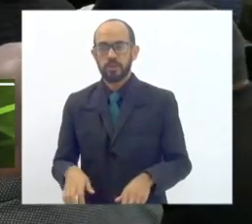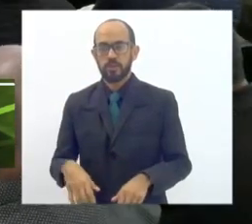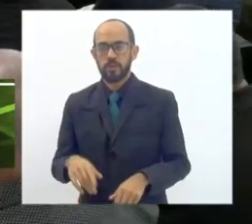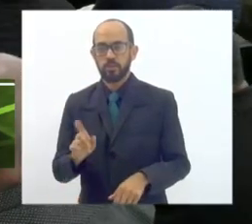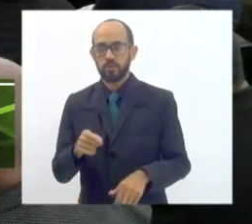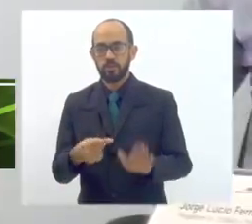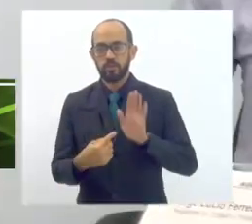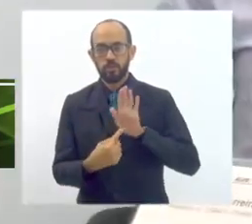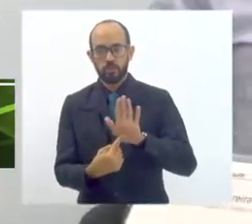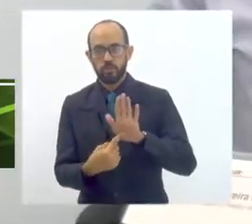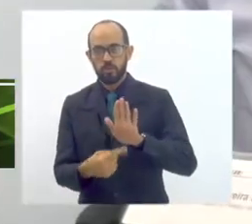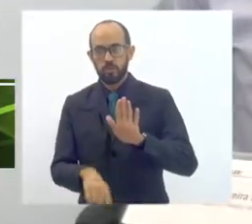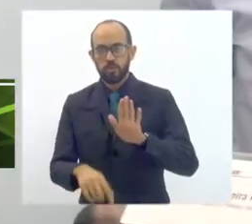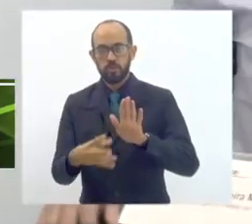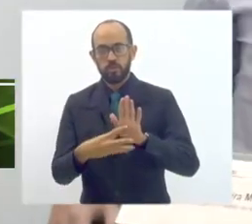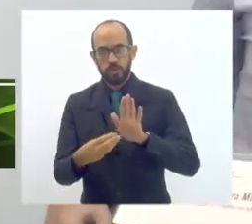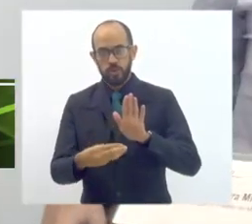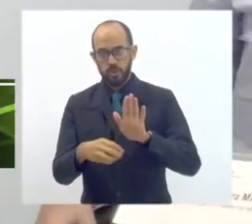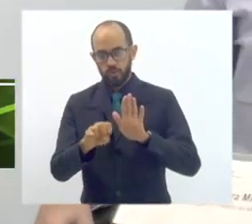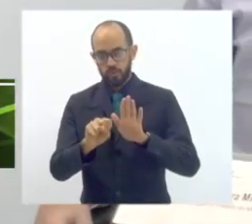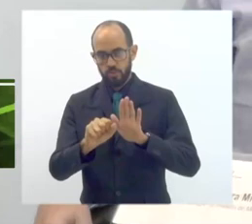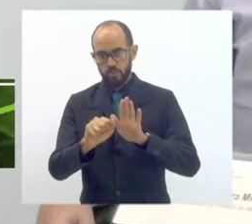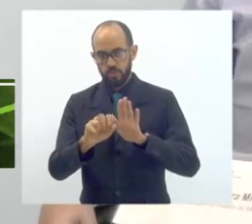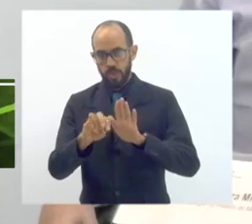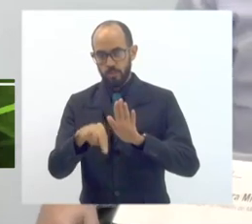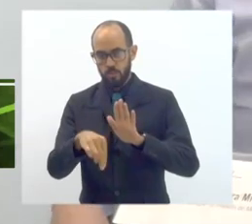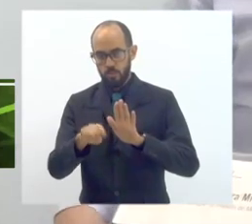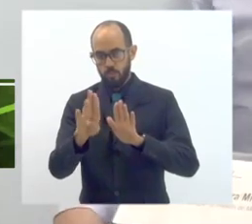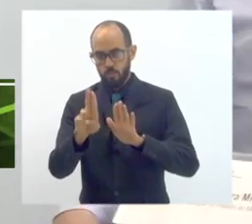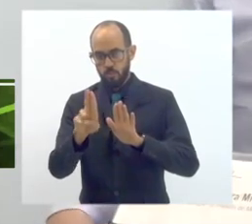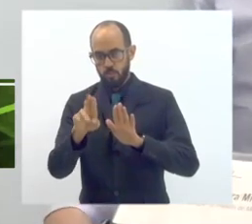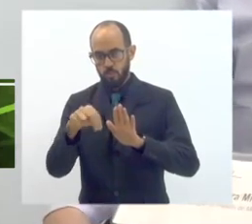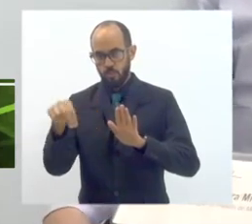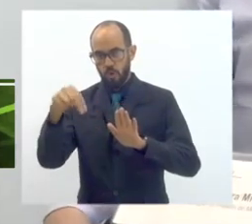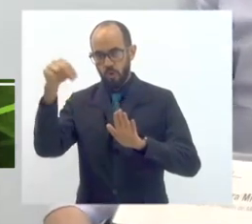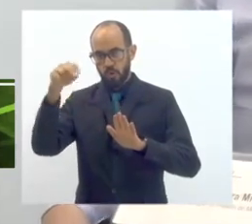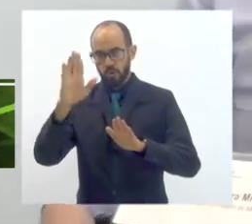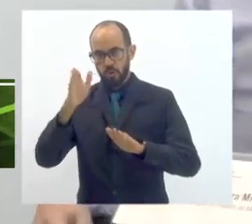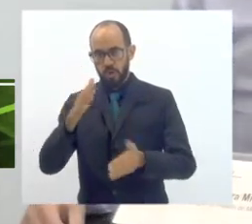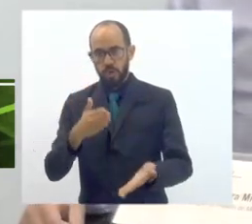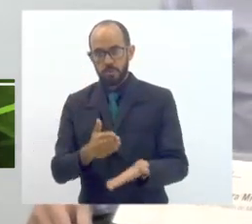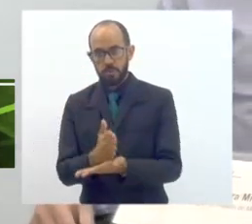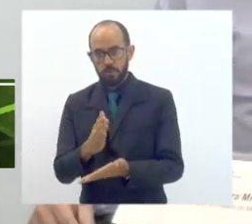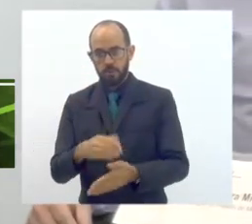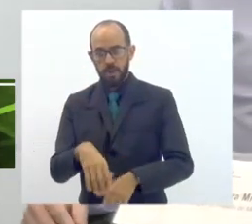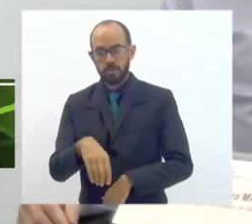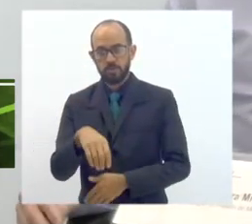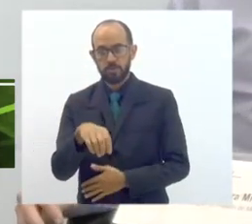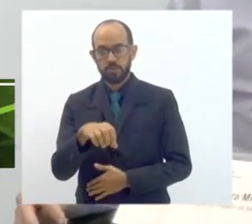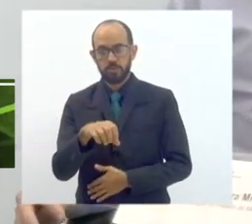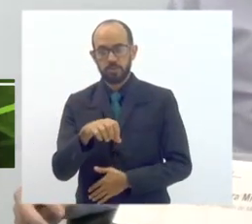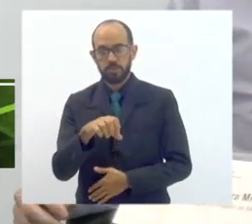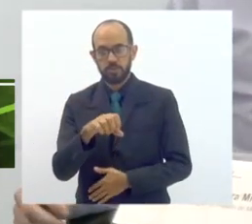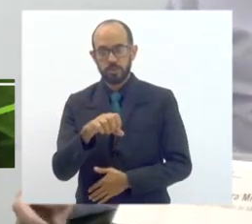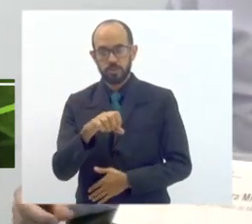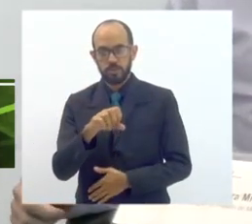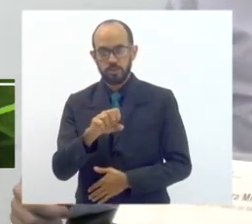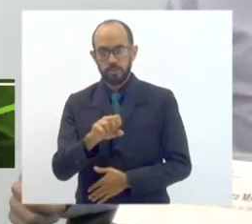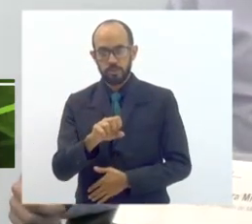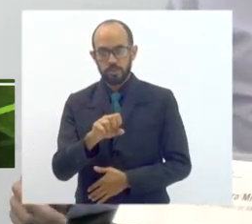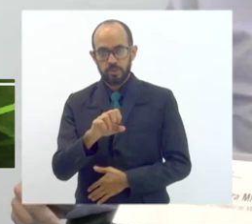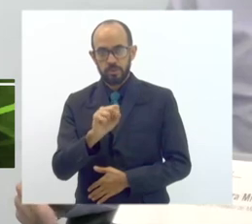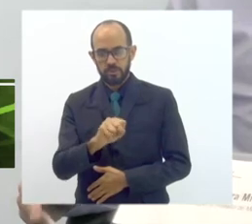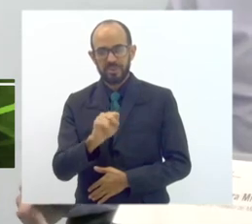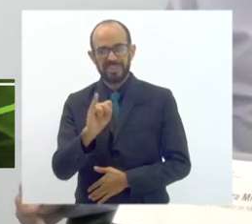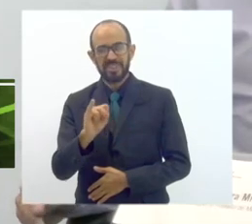para a região, né? Que o projeto SAMU Norte ele já tem aprovação em CIB e ele não foi adiante